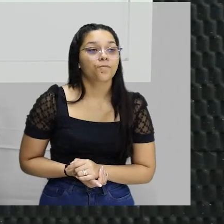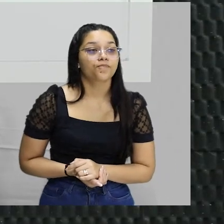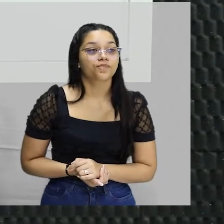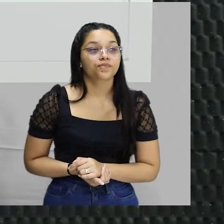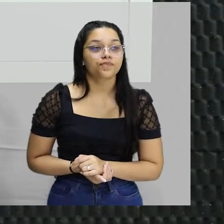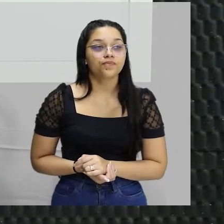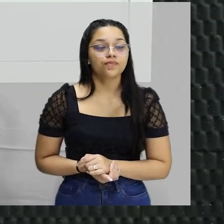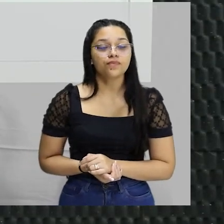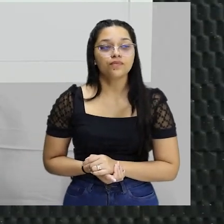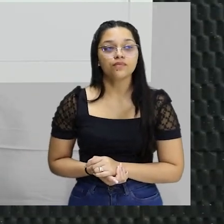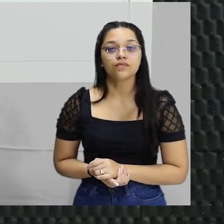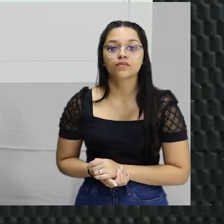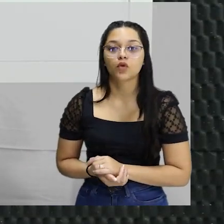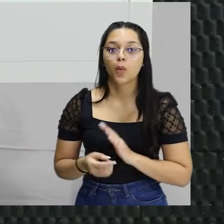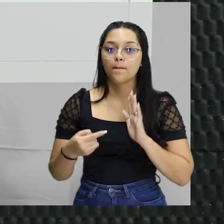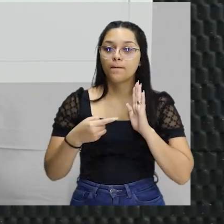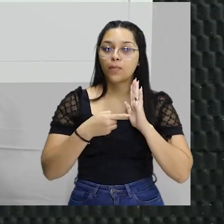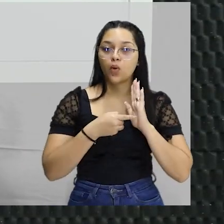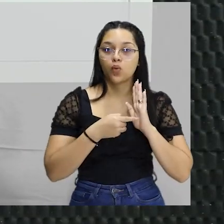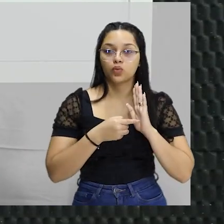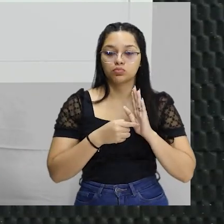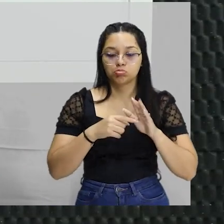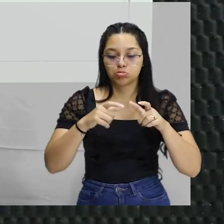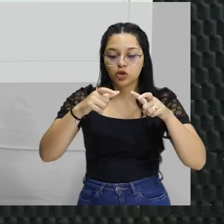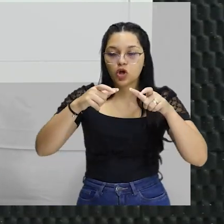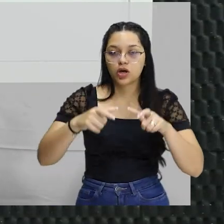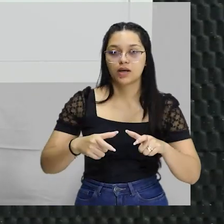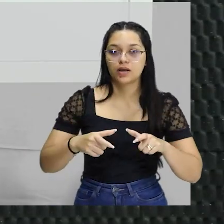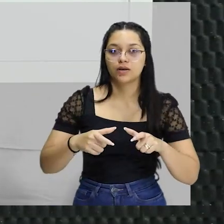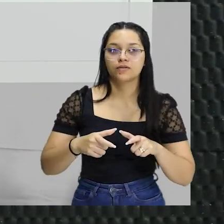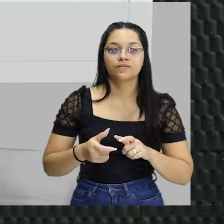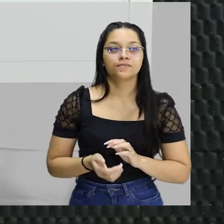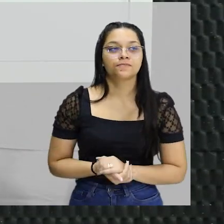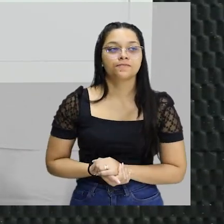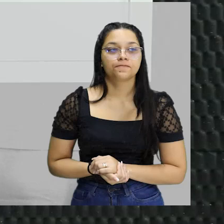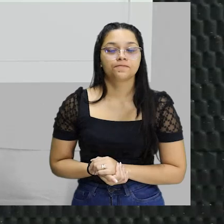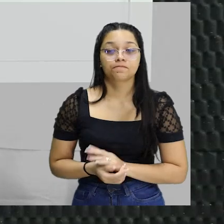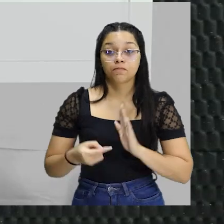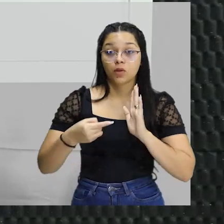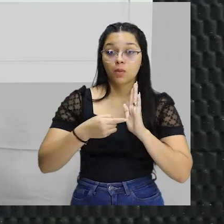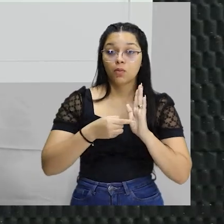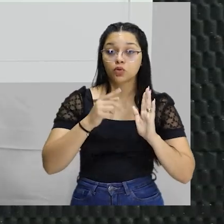um determinado ponto. Pronto. Aqui um ponto P.